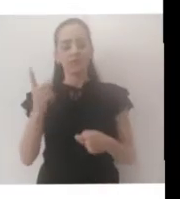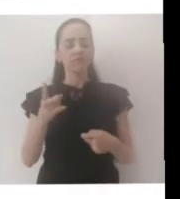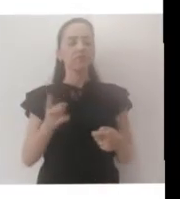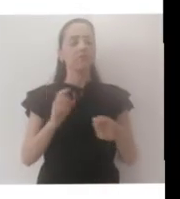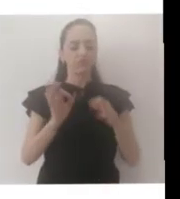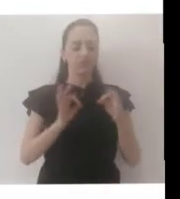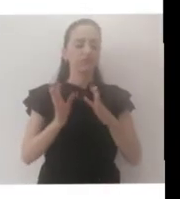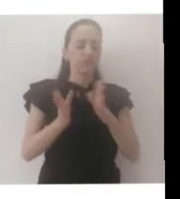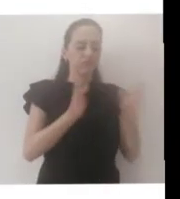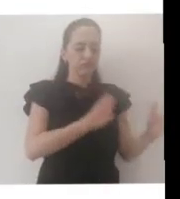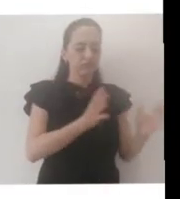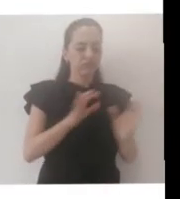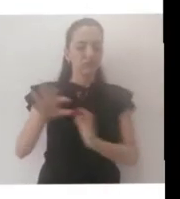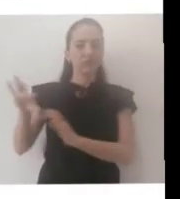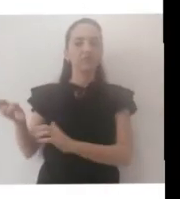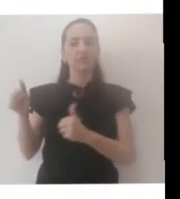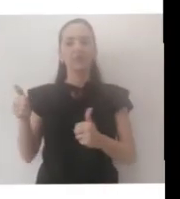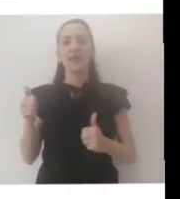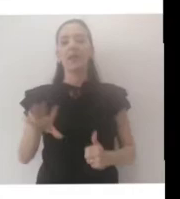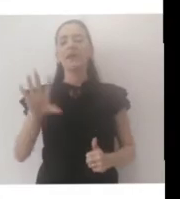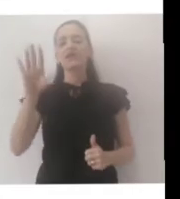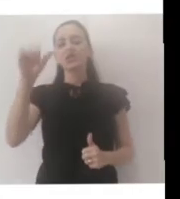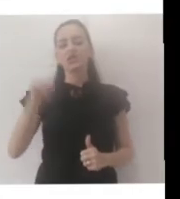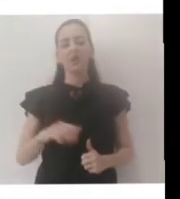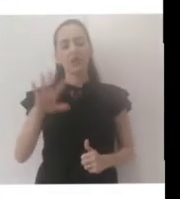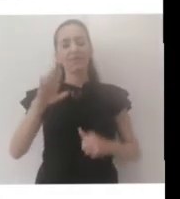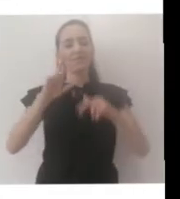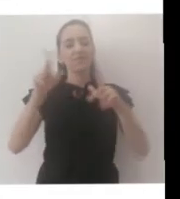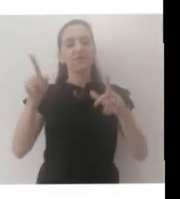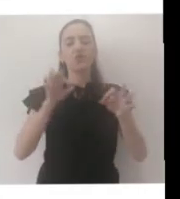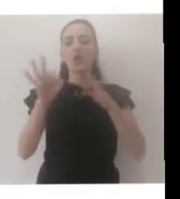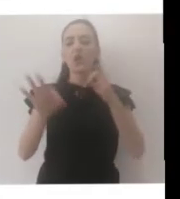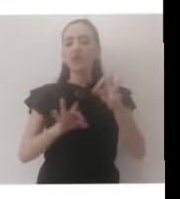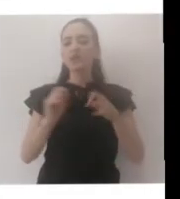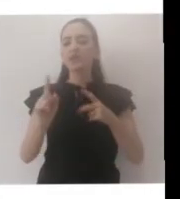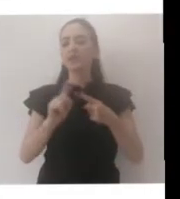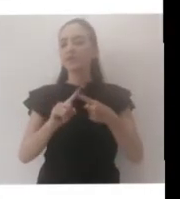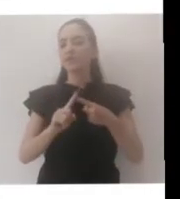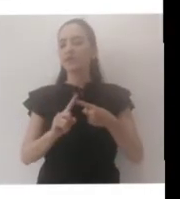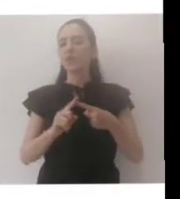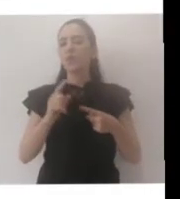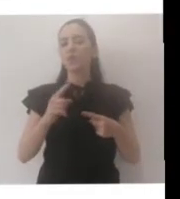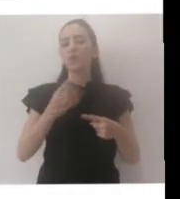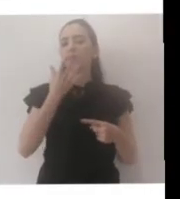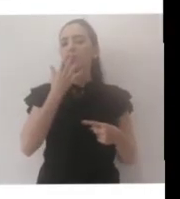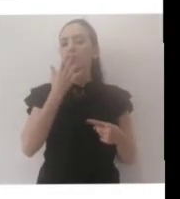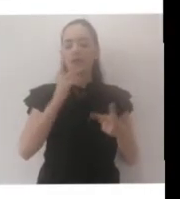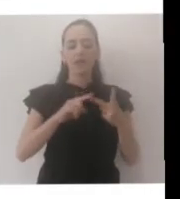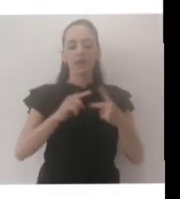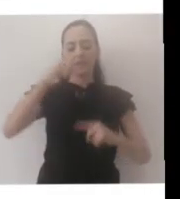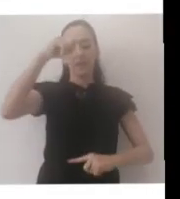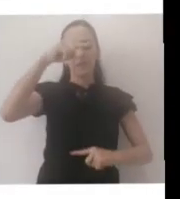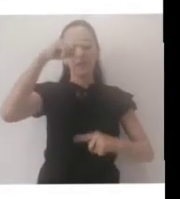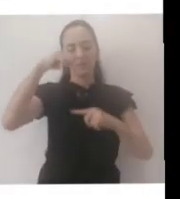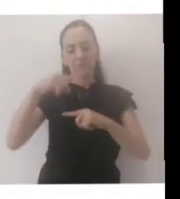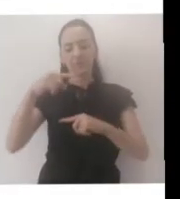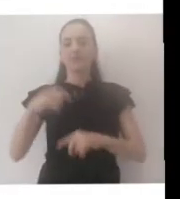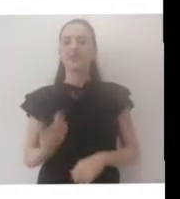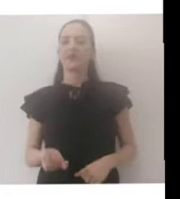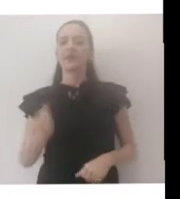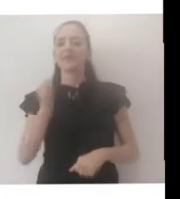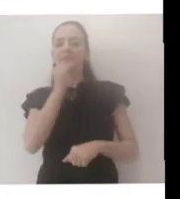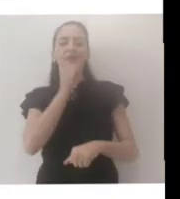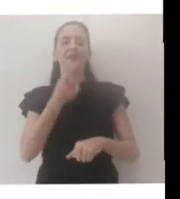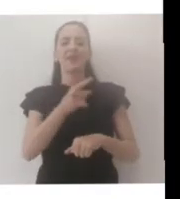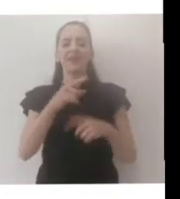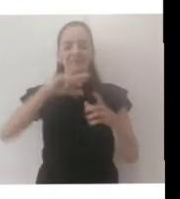assim, separe por cor e por tamanho. Ou seja, vai ter garrafa que é lilás, mas é pequena, vai ter garrafa que é lilás, que é grande,